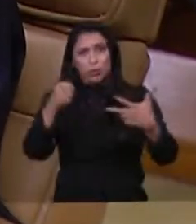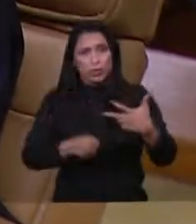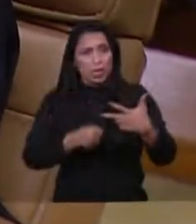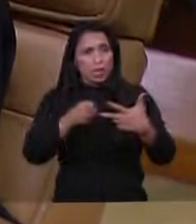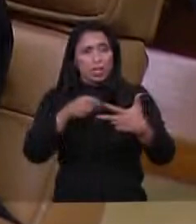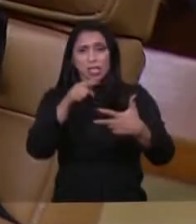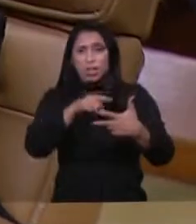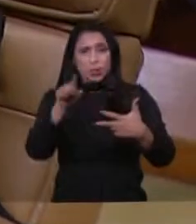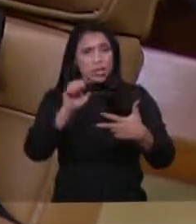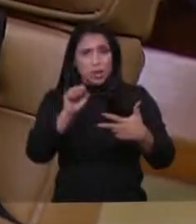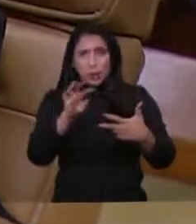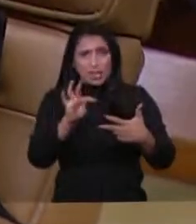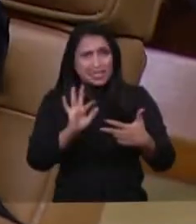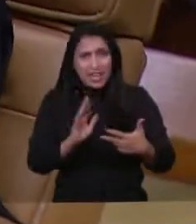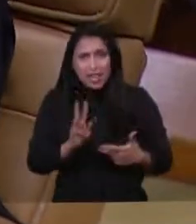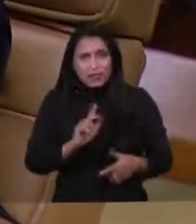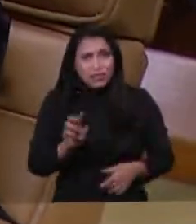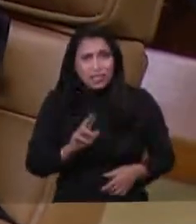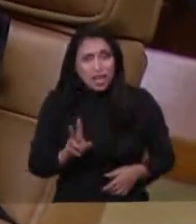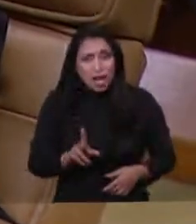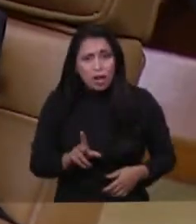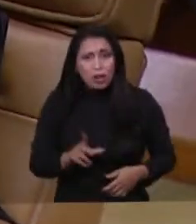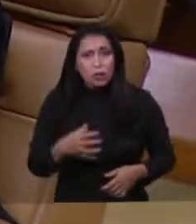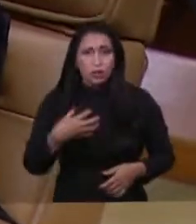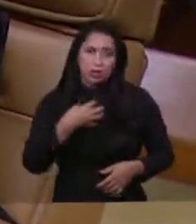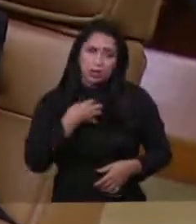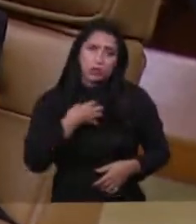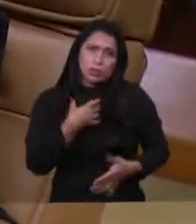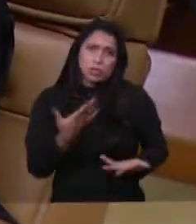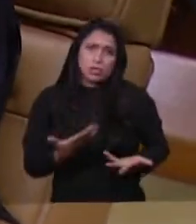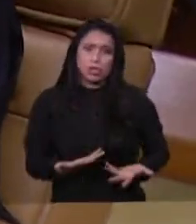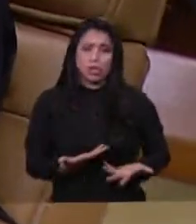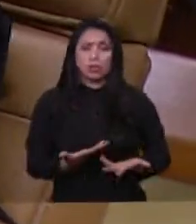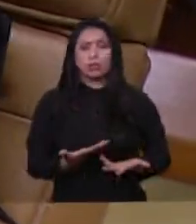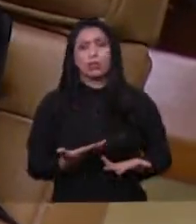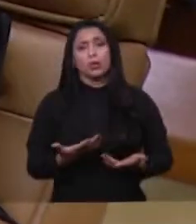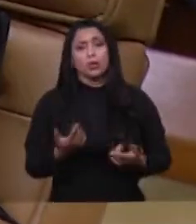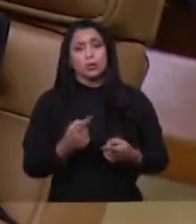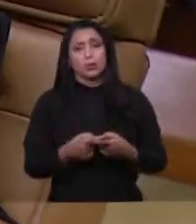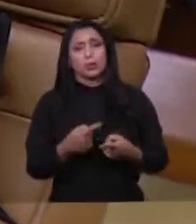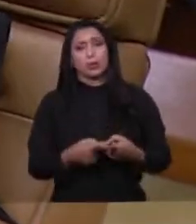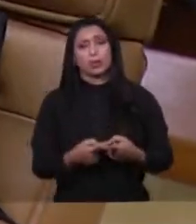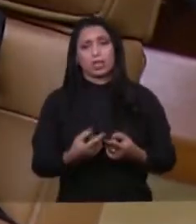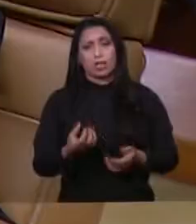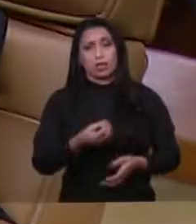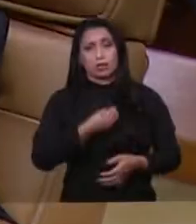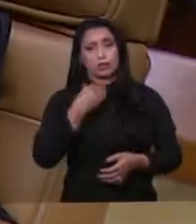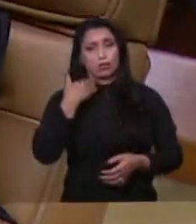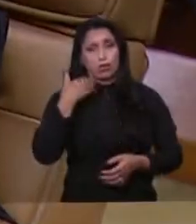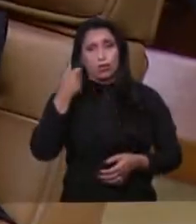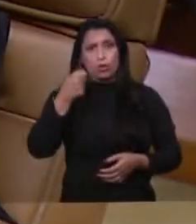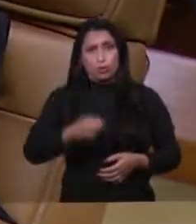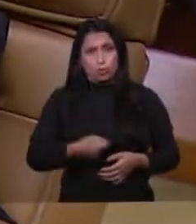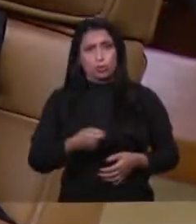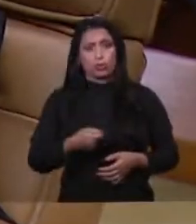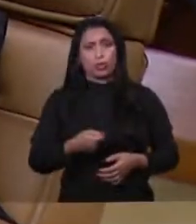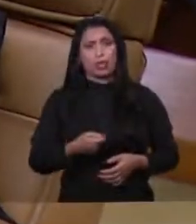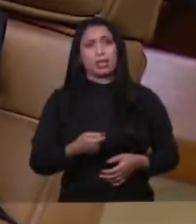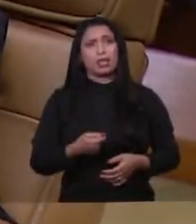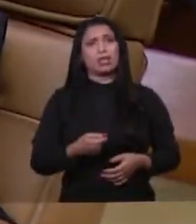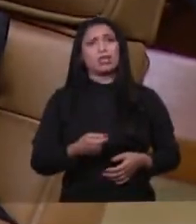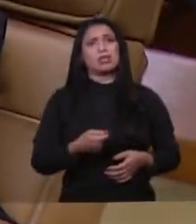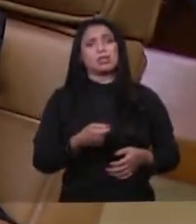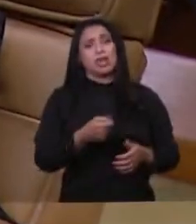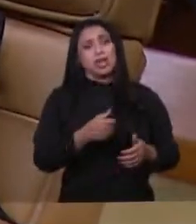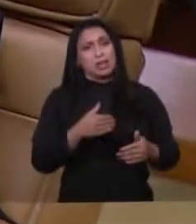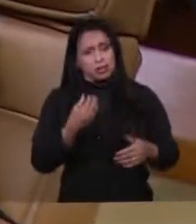só do Supremo Tribunal Federal, que é algo que me toca muito de perto na medida em que eu sou juiz de carreira, mas